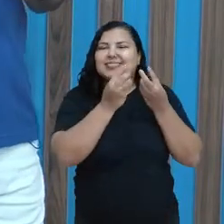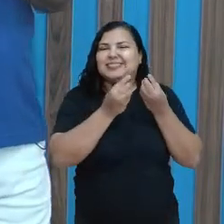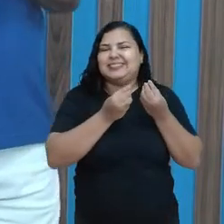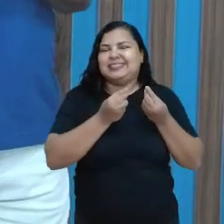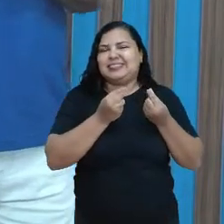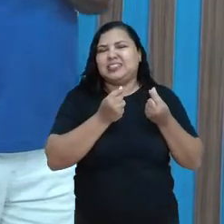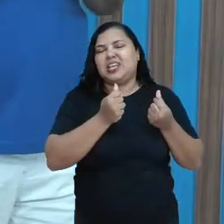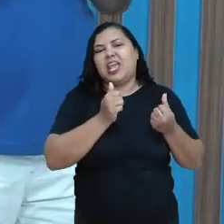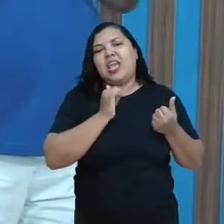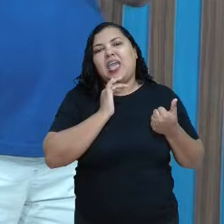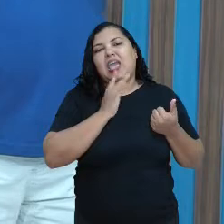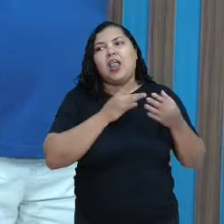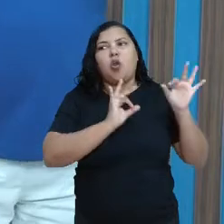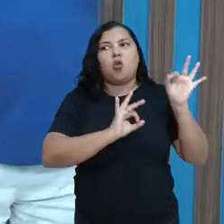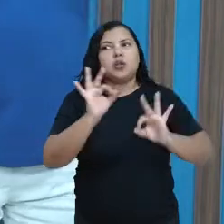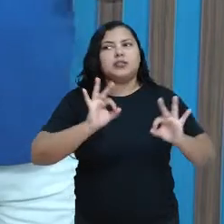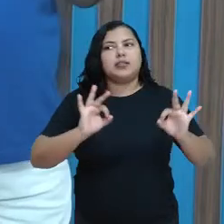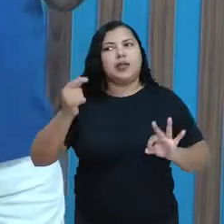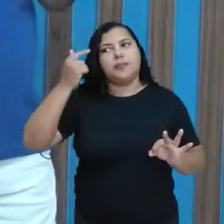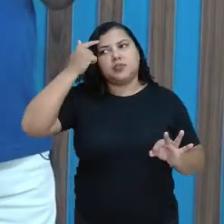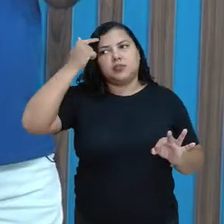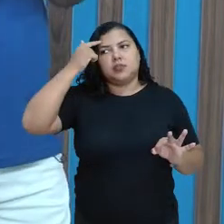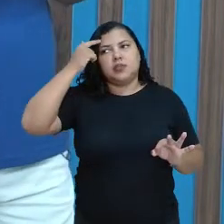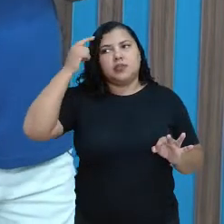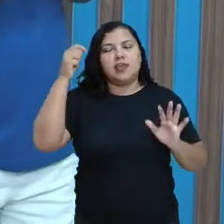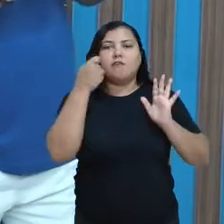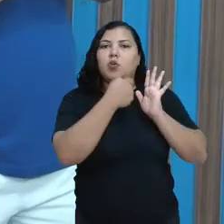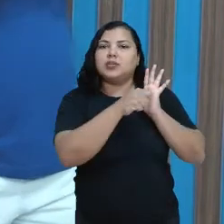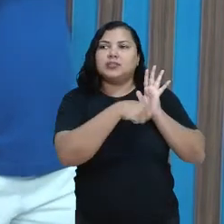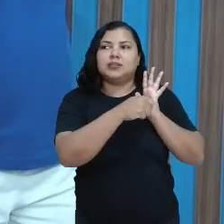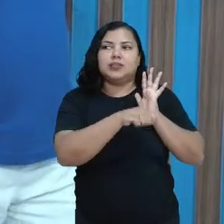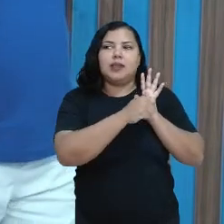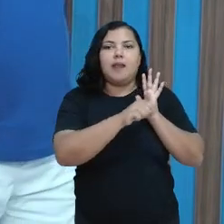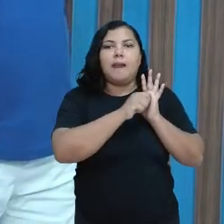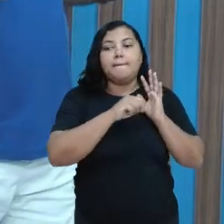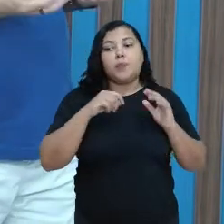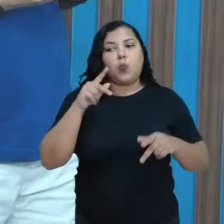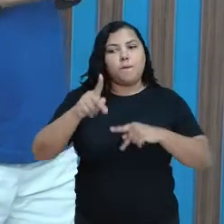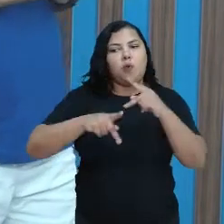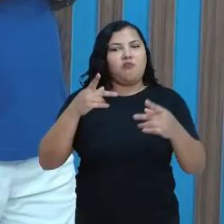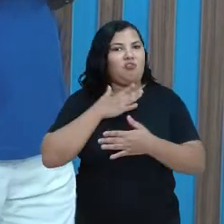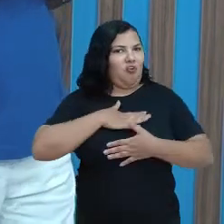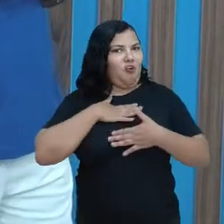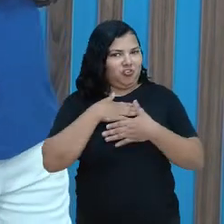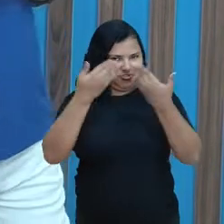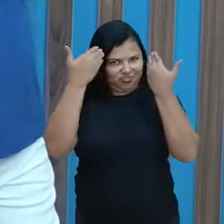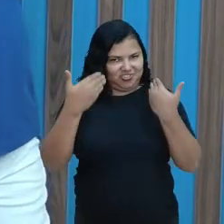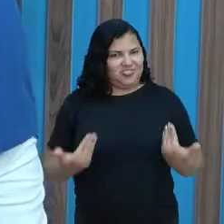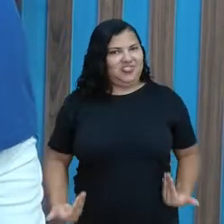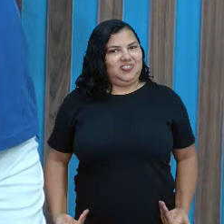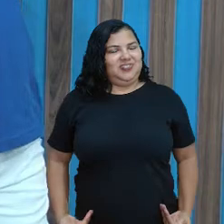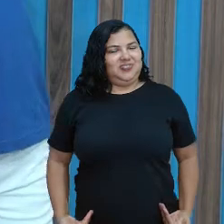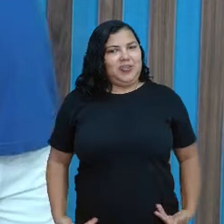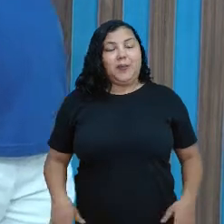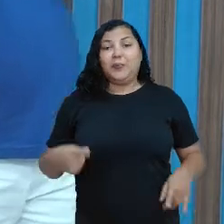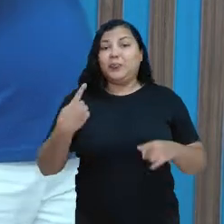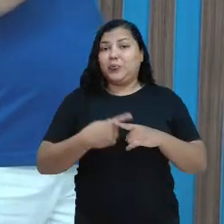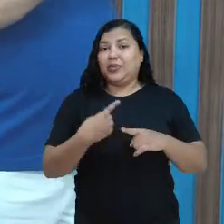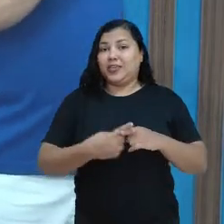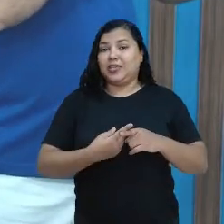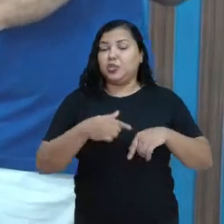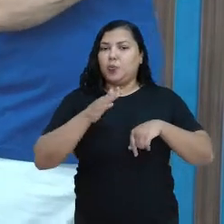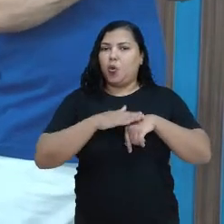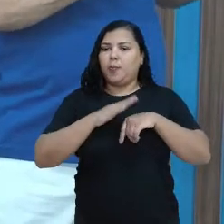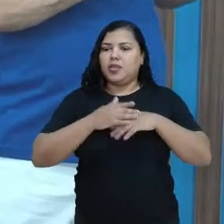de forma que ela estava pensando já assim, não, eu vou assinar isso aqui para ficar bem na fita, né, com a população, porque